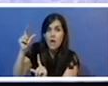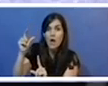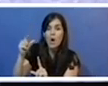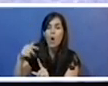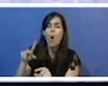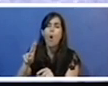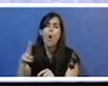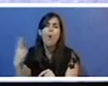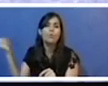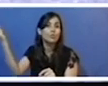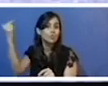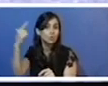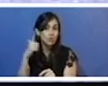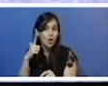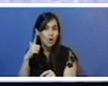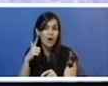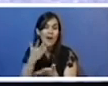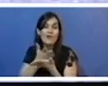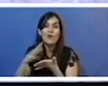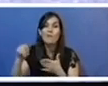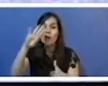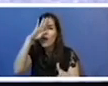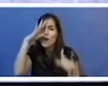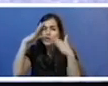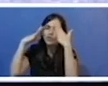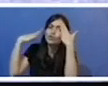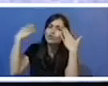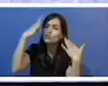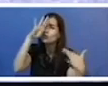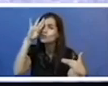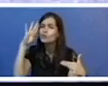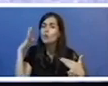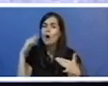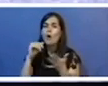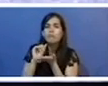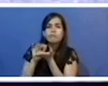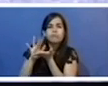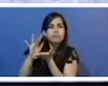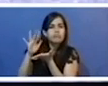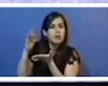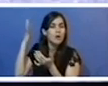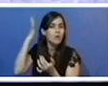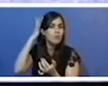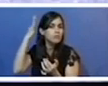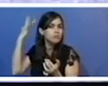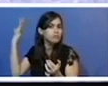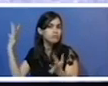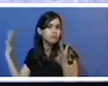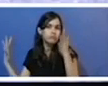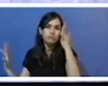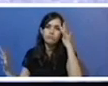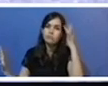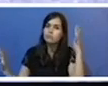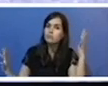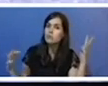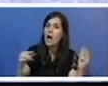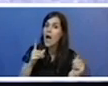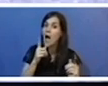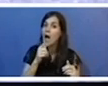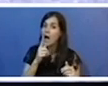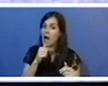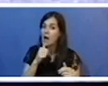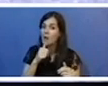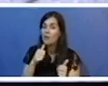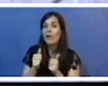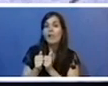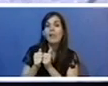fica quente, a transpiração ela pega esse calor e no instante da evaporação, ou seja, da saída da água do corpo, ela leva